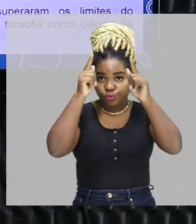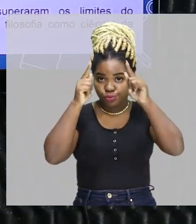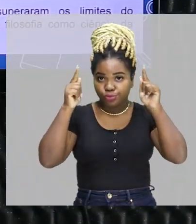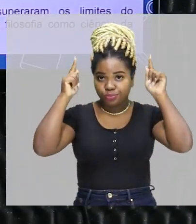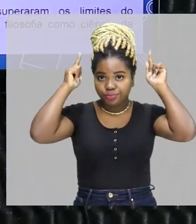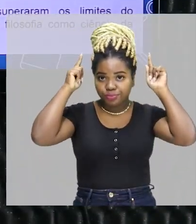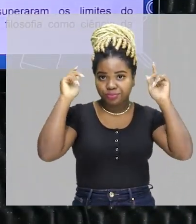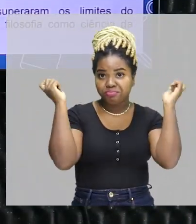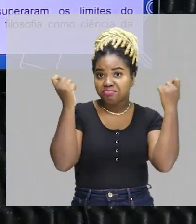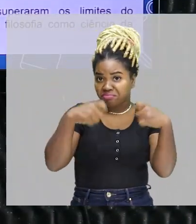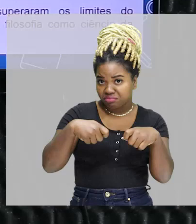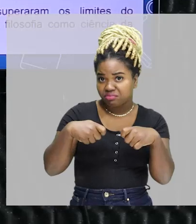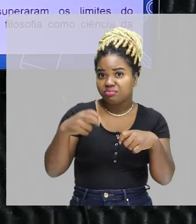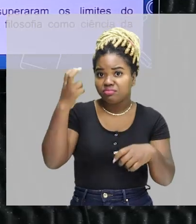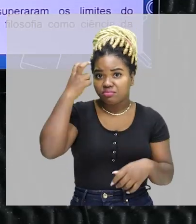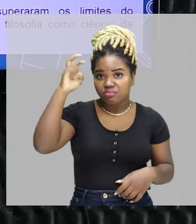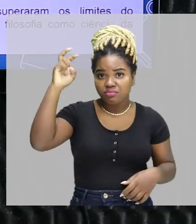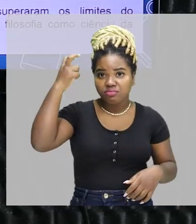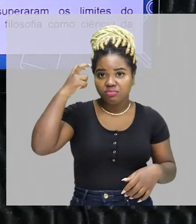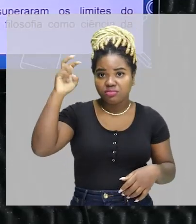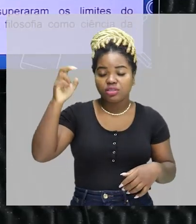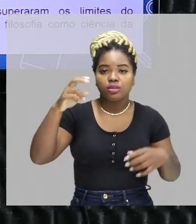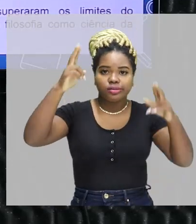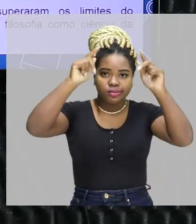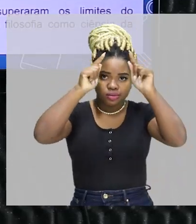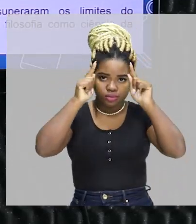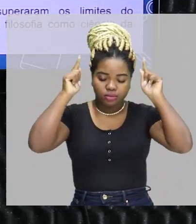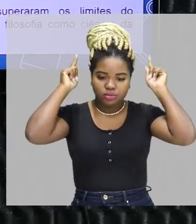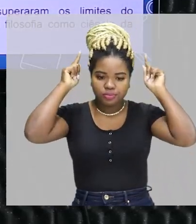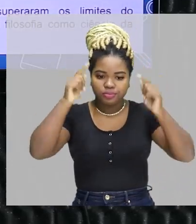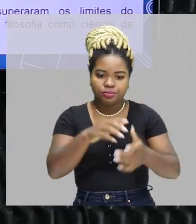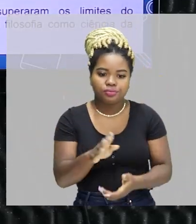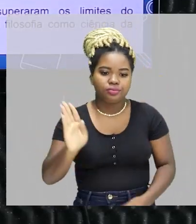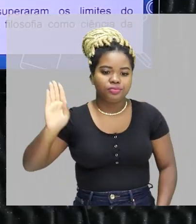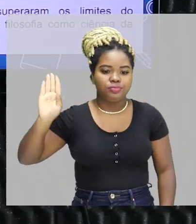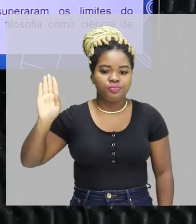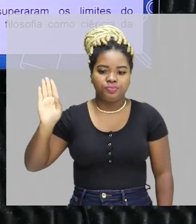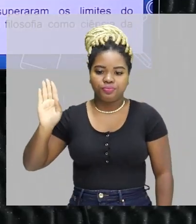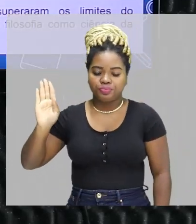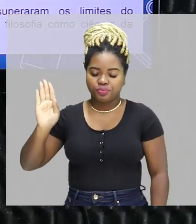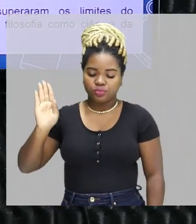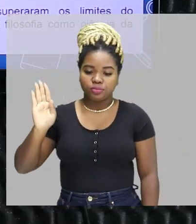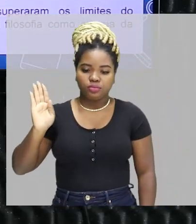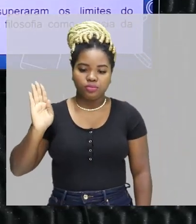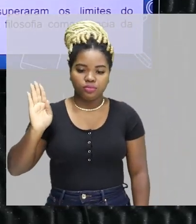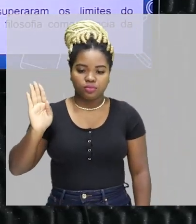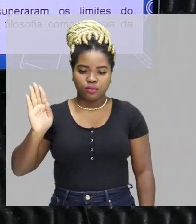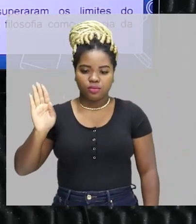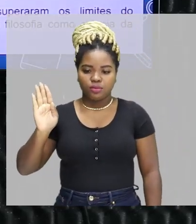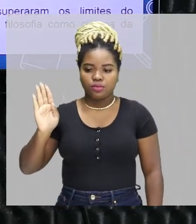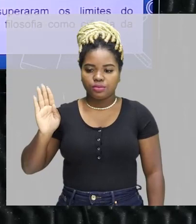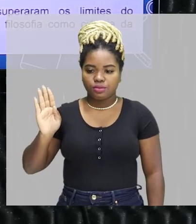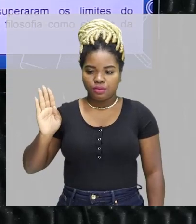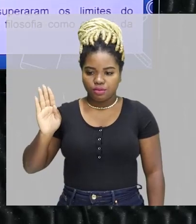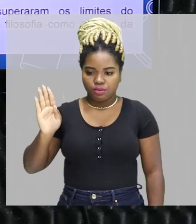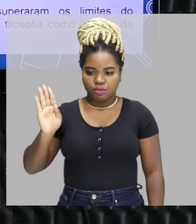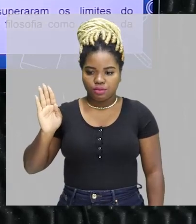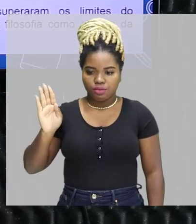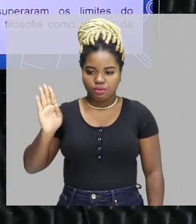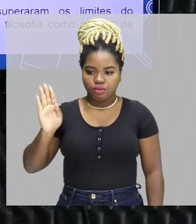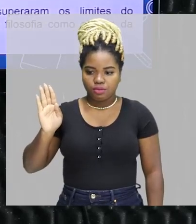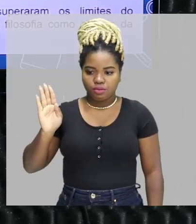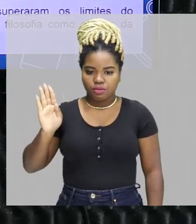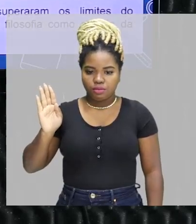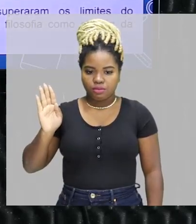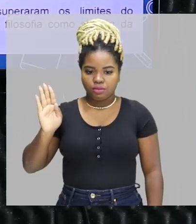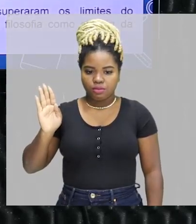posso considerar a cultura grega. Realizar a passagem de um pensamento mítico cosmogônico para